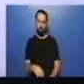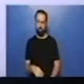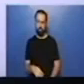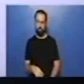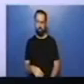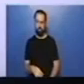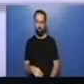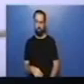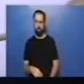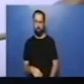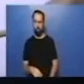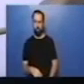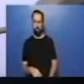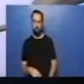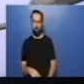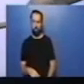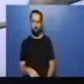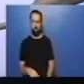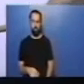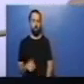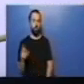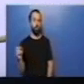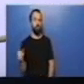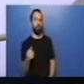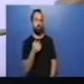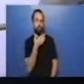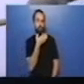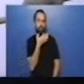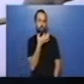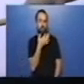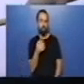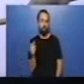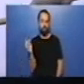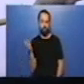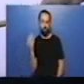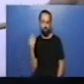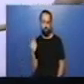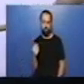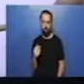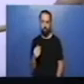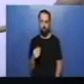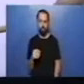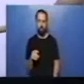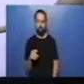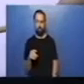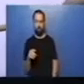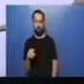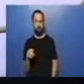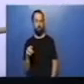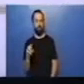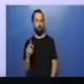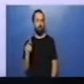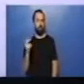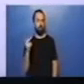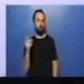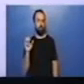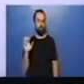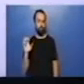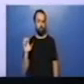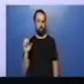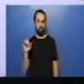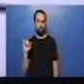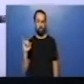na matemática é H, que vem do inglês. Eu não sei pronunciar, acho que é height, não